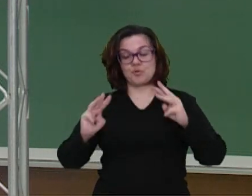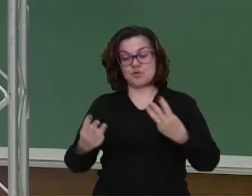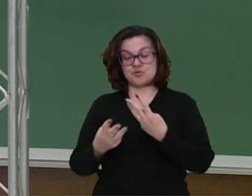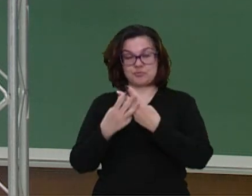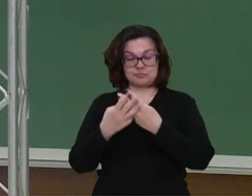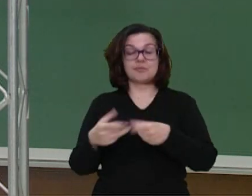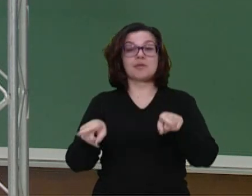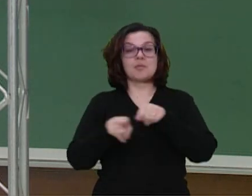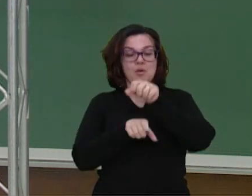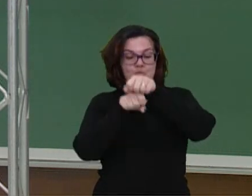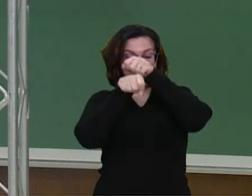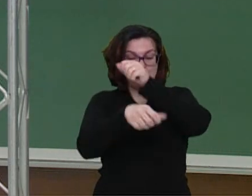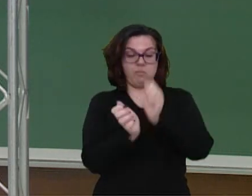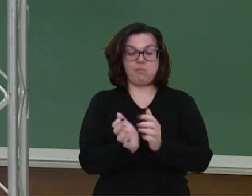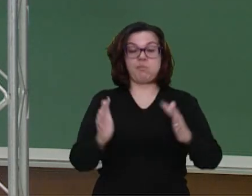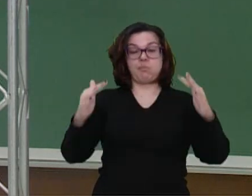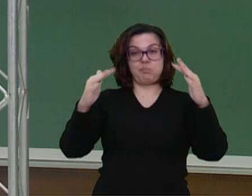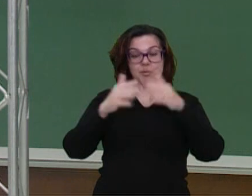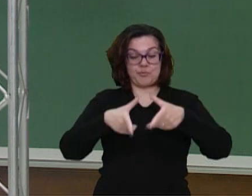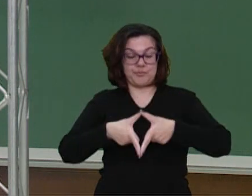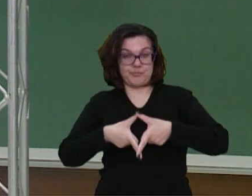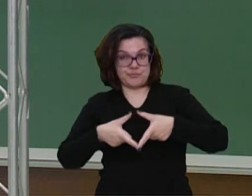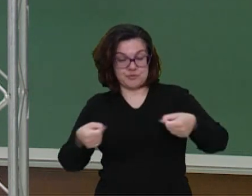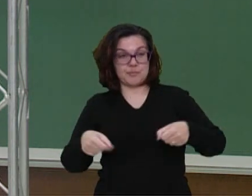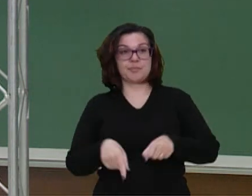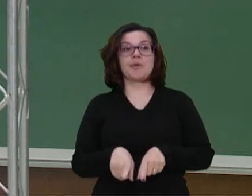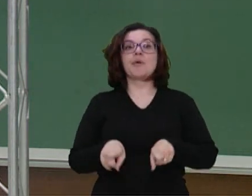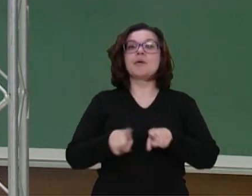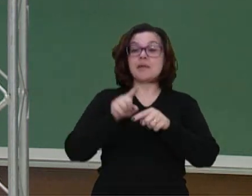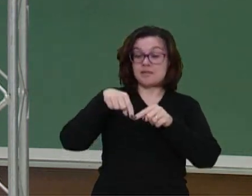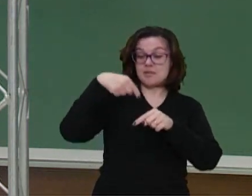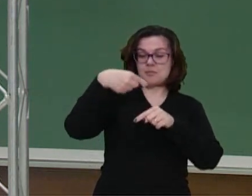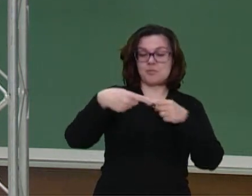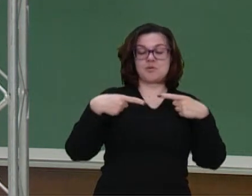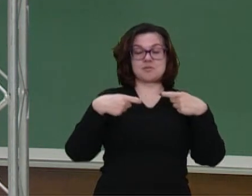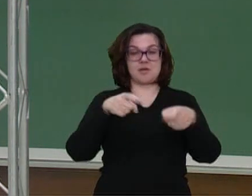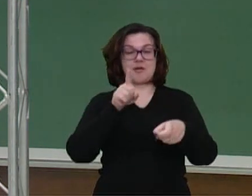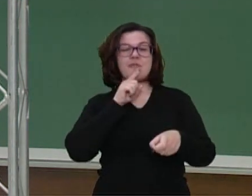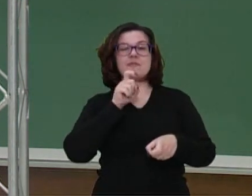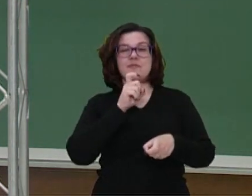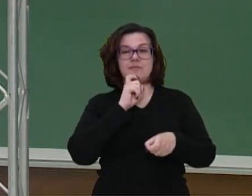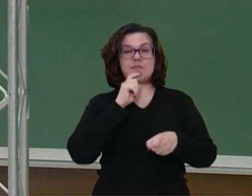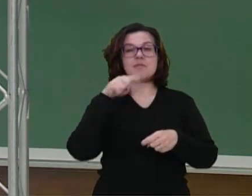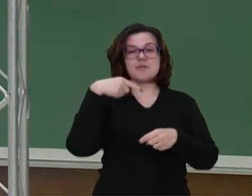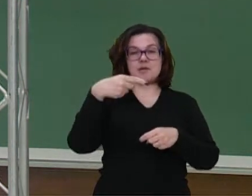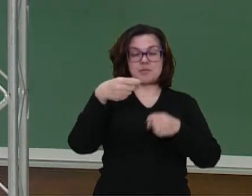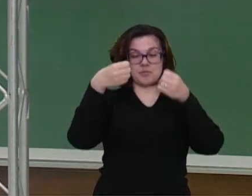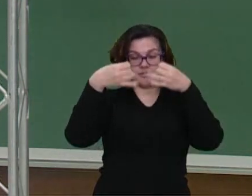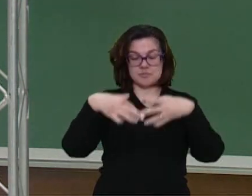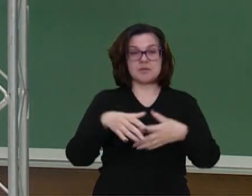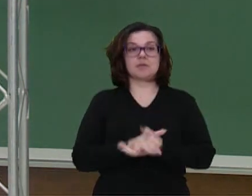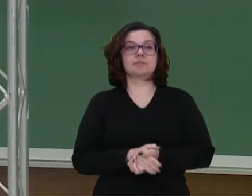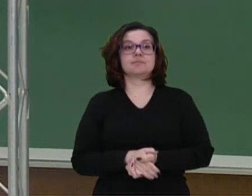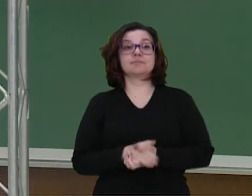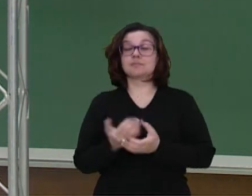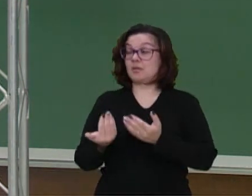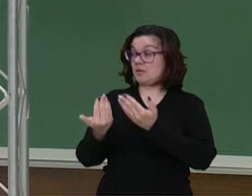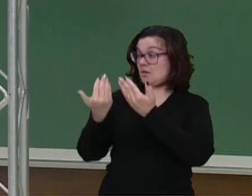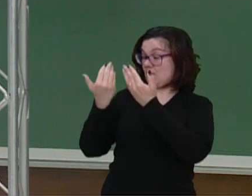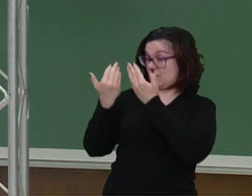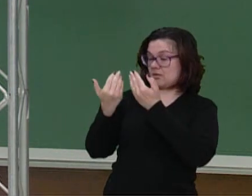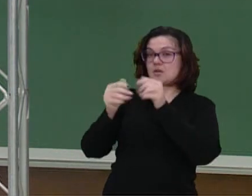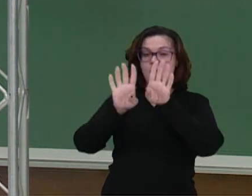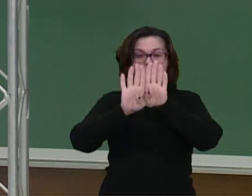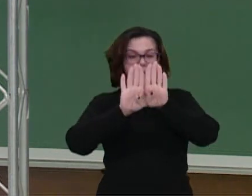Hiroshima e Nagasaki, e a Guerra Fria, que é o contexto do pós-guerra que nós analisaremos depois. Aqui o portão principal de Auschwitz